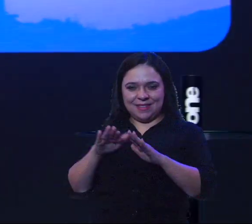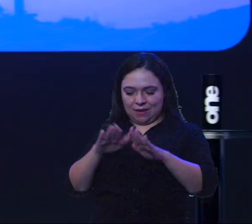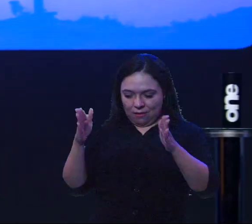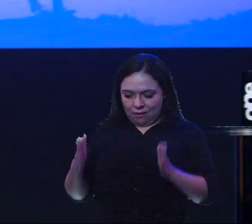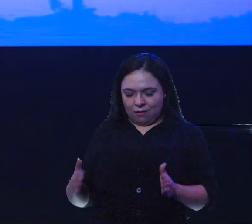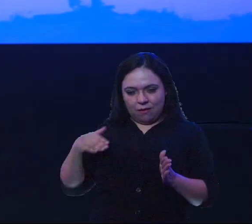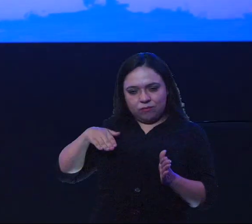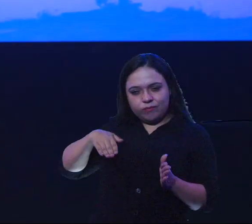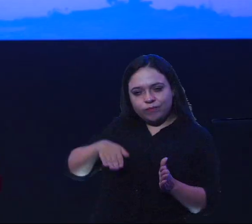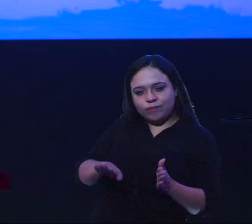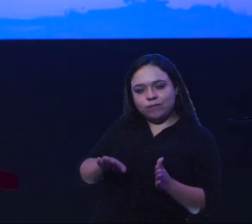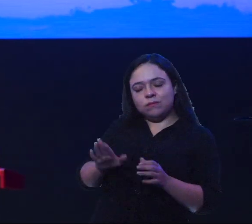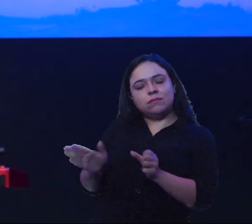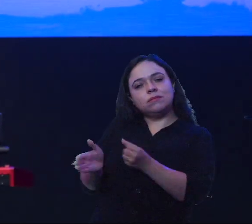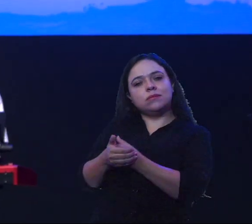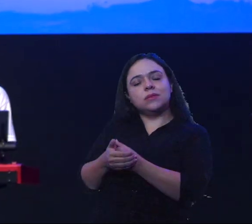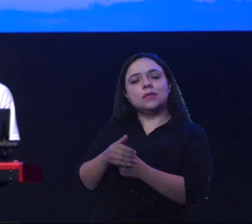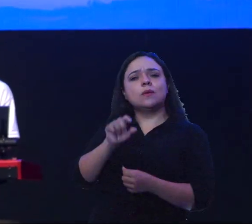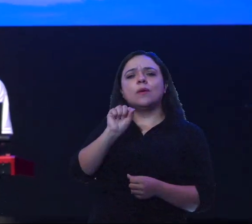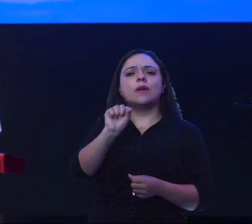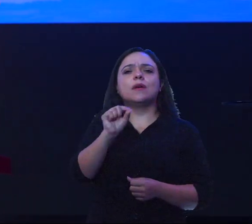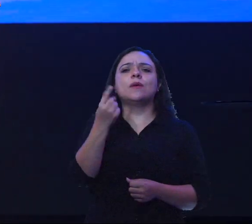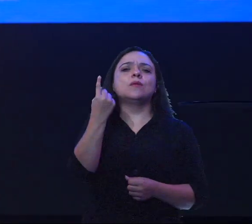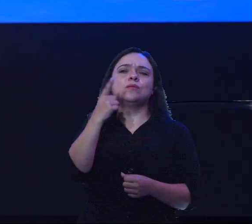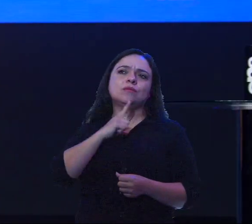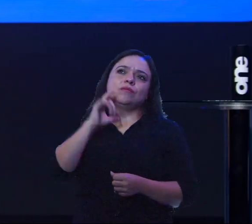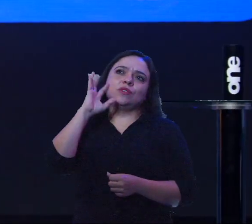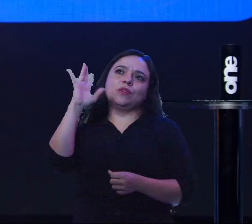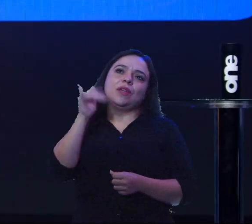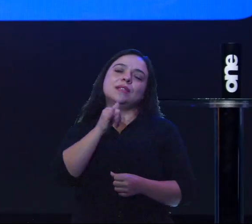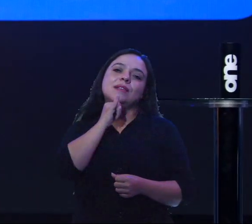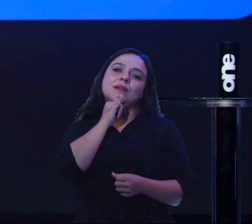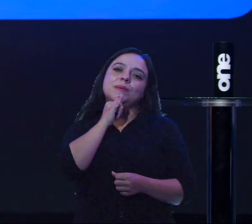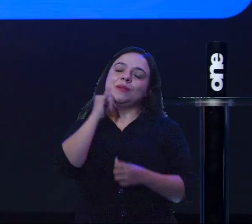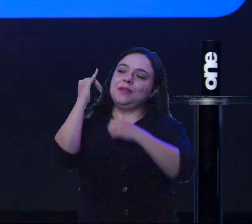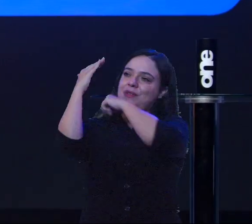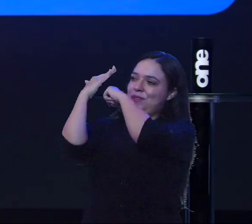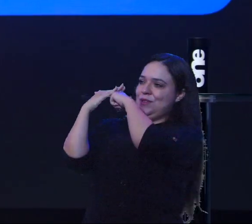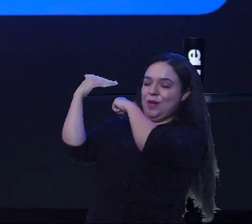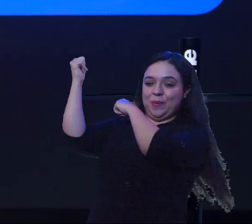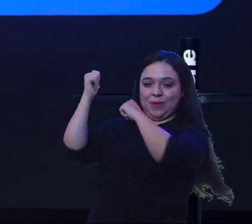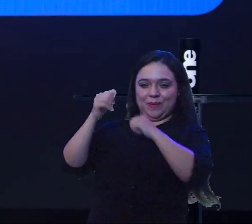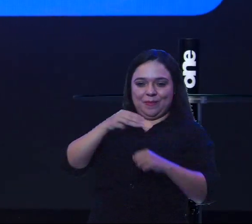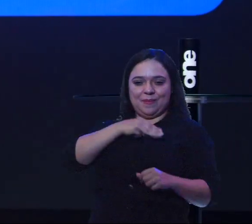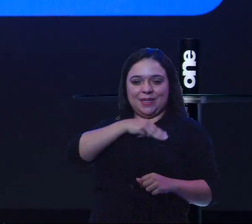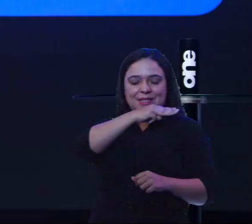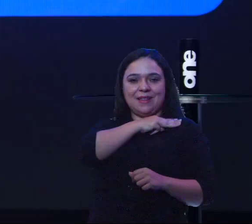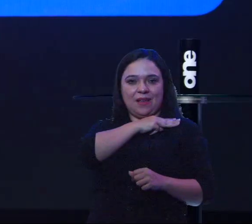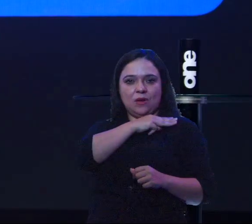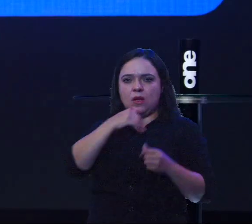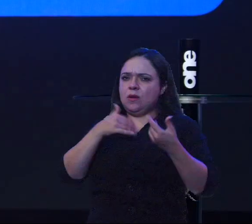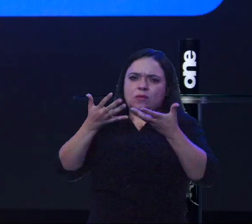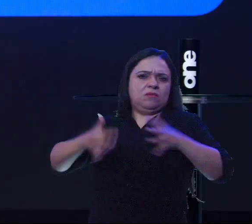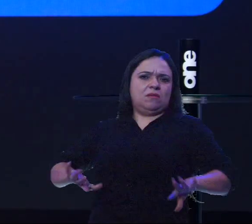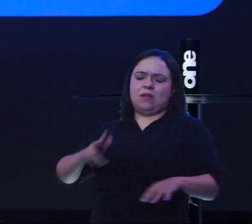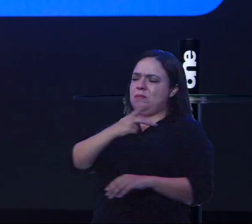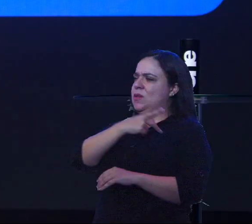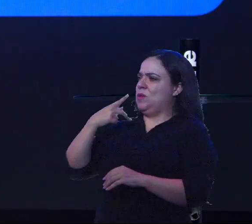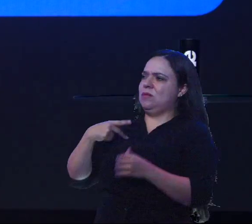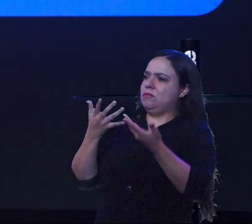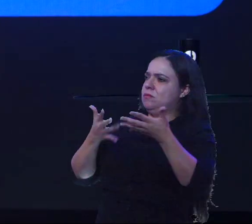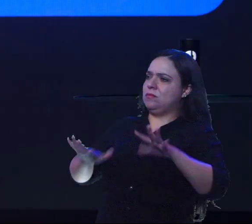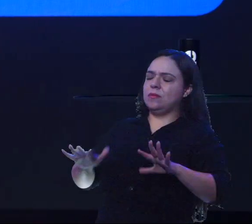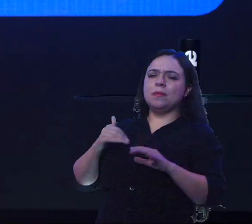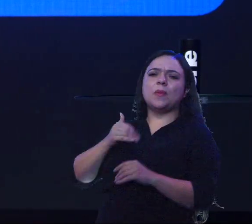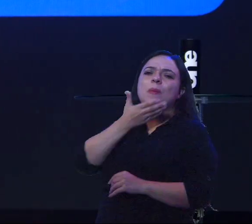Sabe um sonho que eu coloquei isso diante de Deus? Quando eu entendi o chamado para o ministério, na verdade, eu não queria ser pastor.